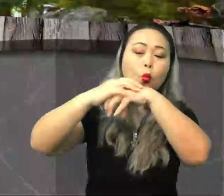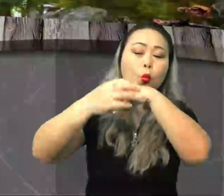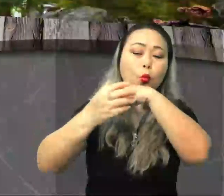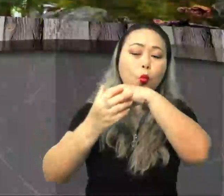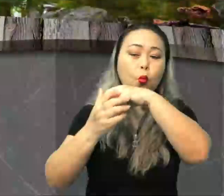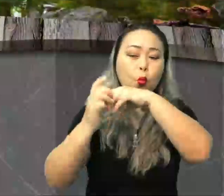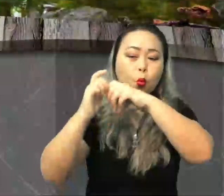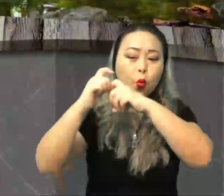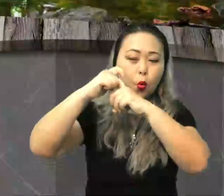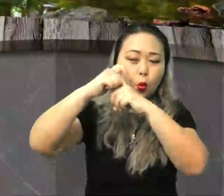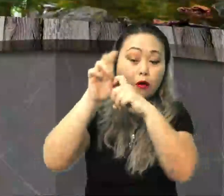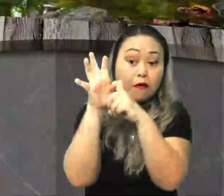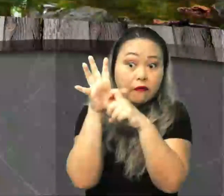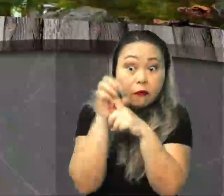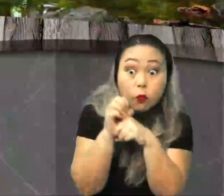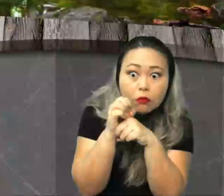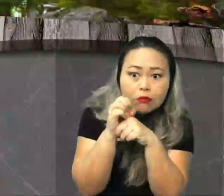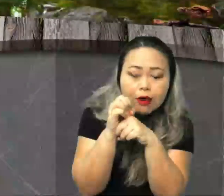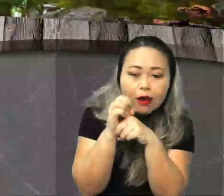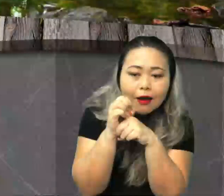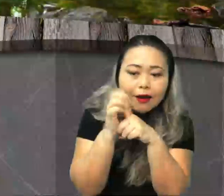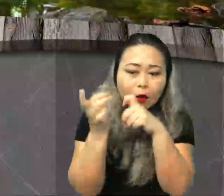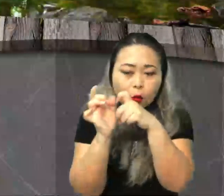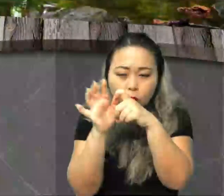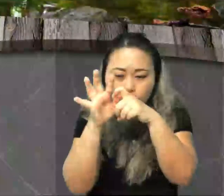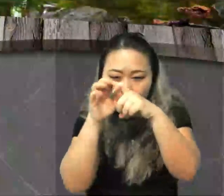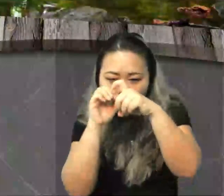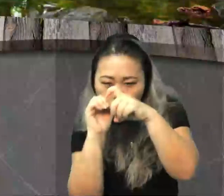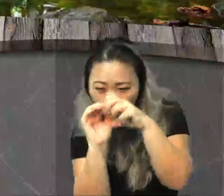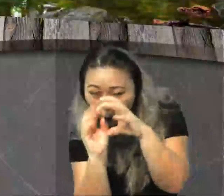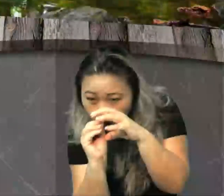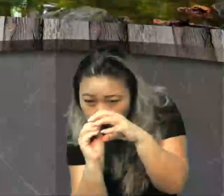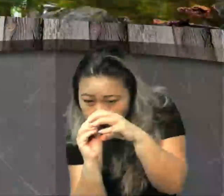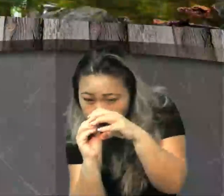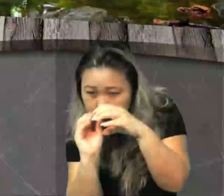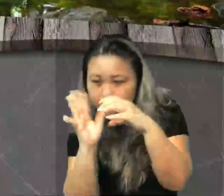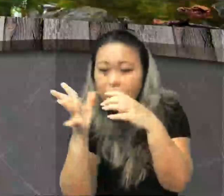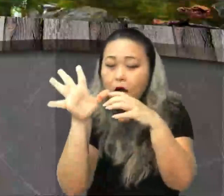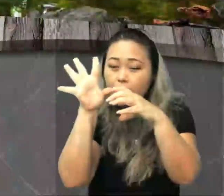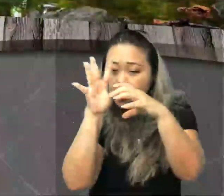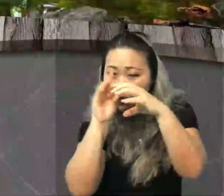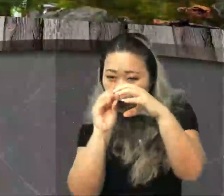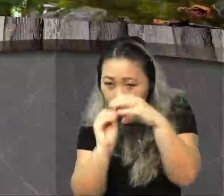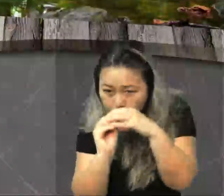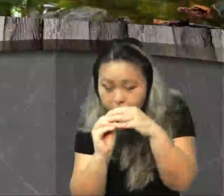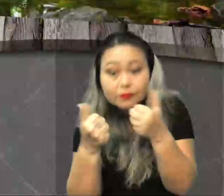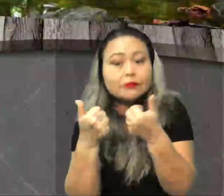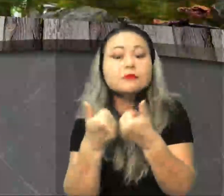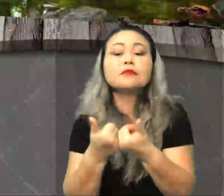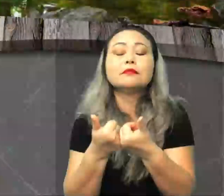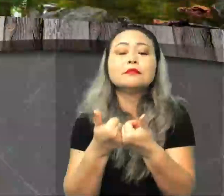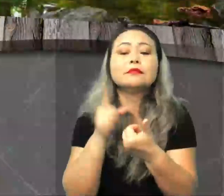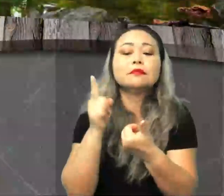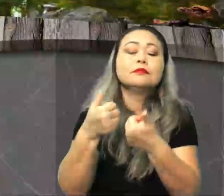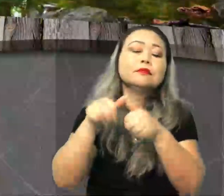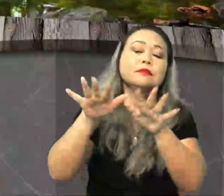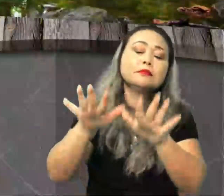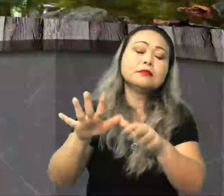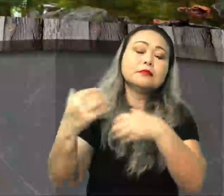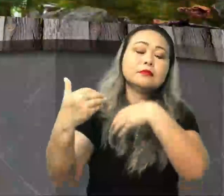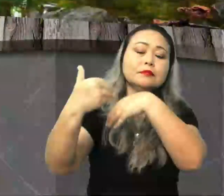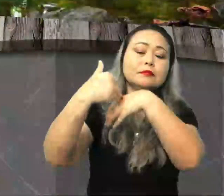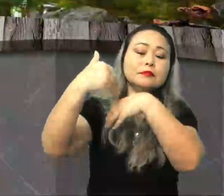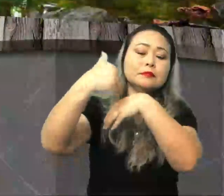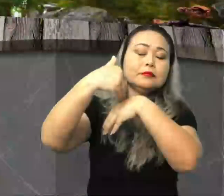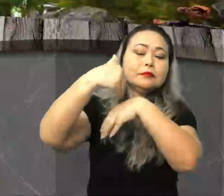ele vai fazer? Vai recolher, vai retrair todinho dentro da sua conchinha, tá? E ali ele vai estar